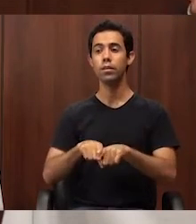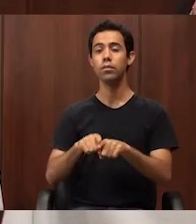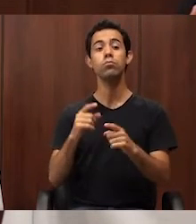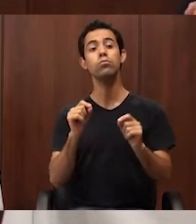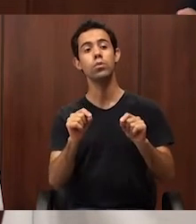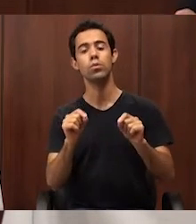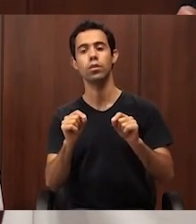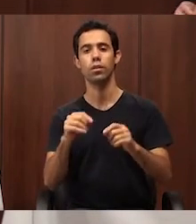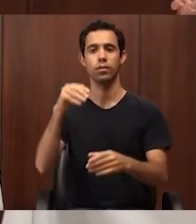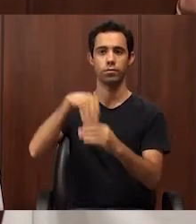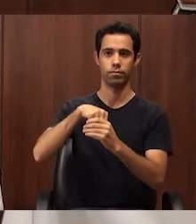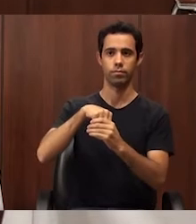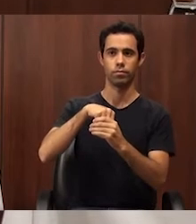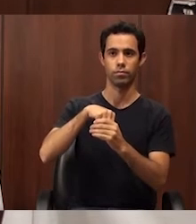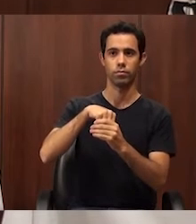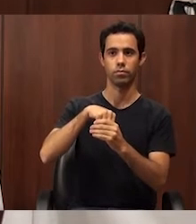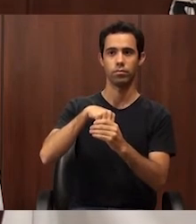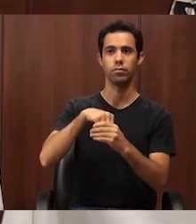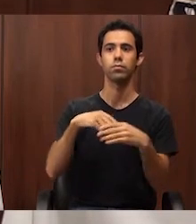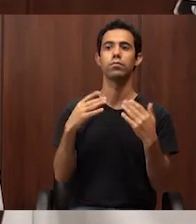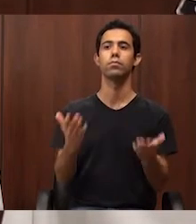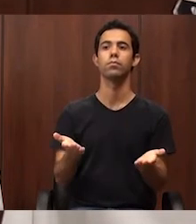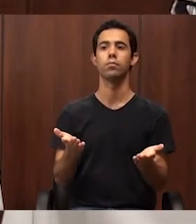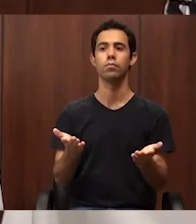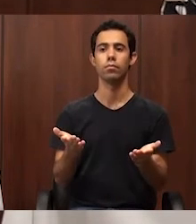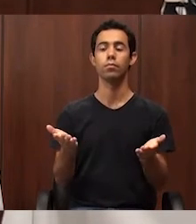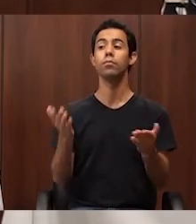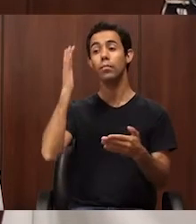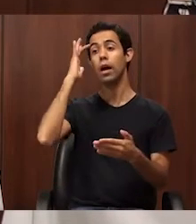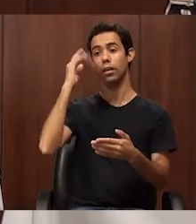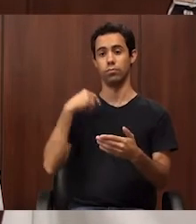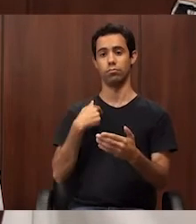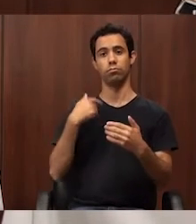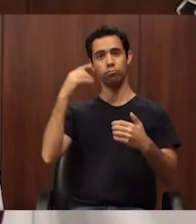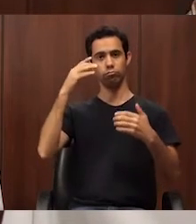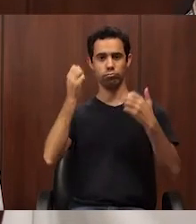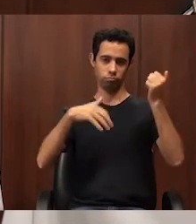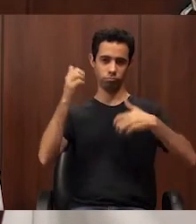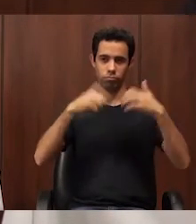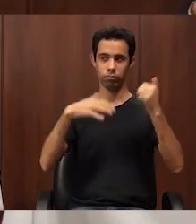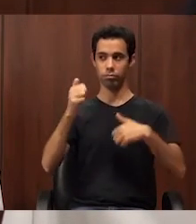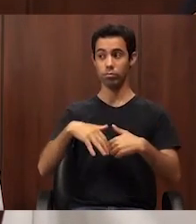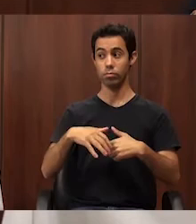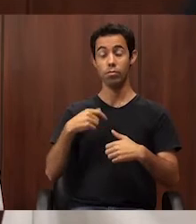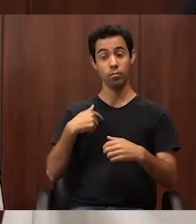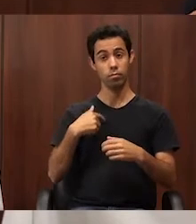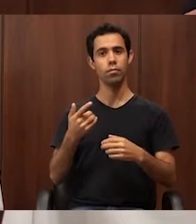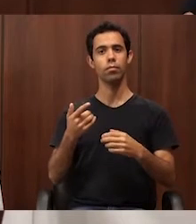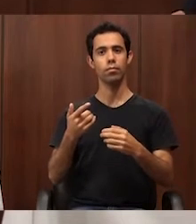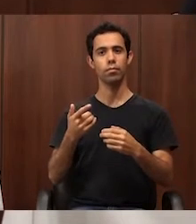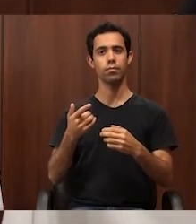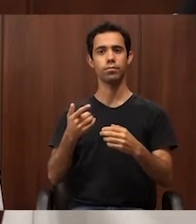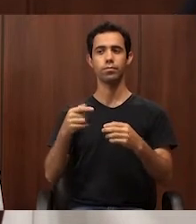que você faz lá dentro, né? Então, eu acho que, na minha interpretação, a legislação, ela dá brecha ainda